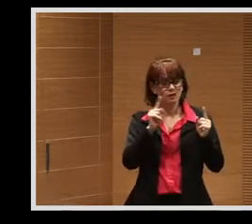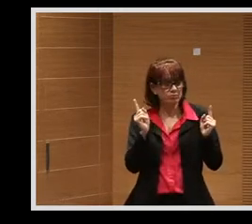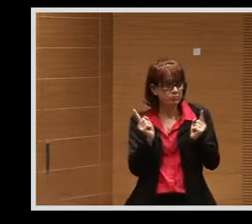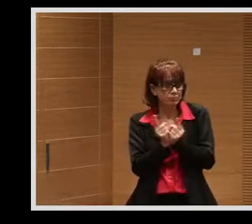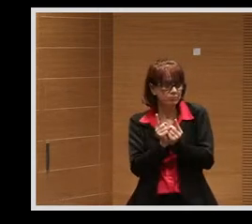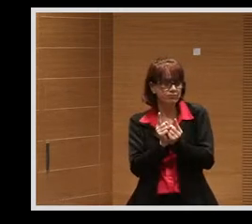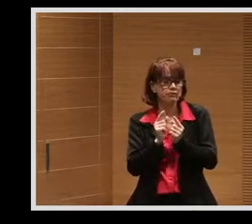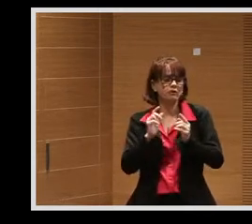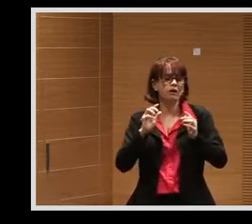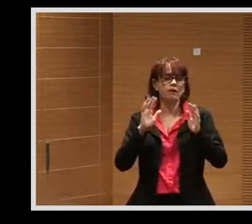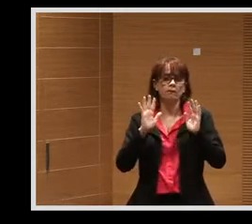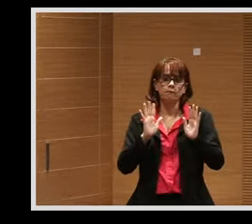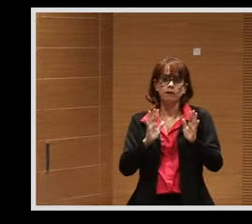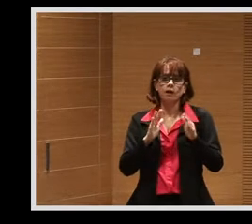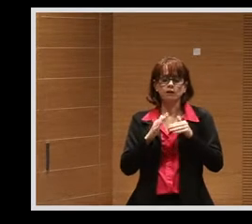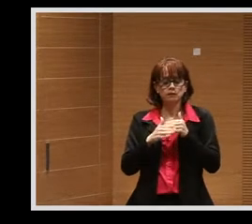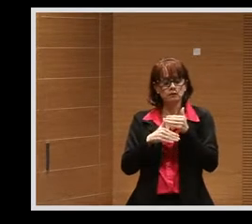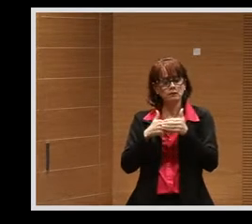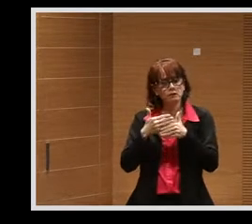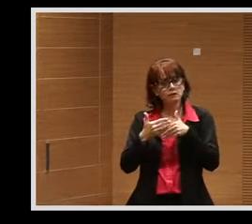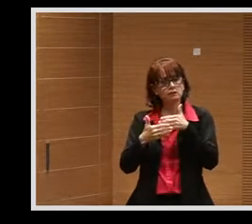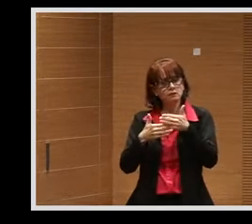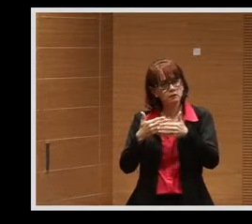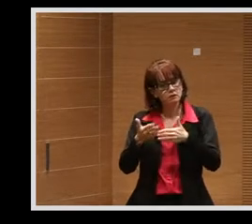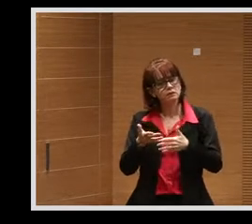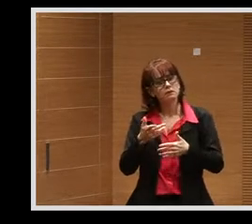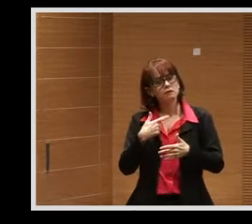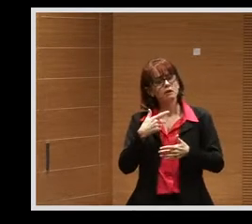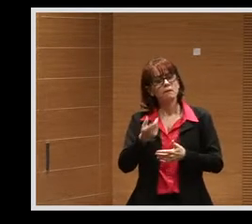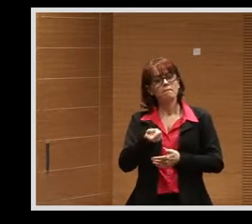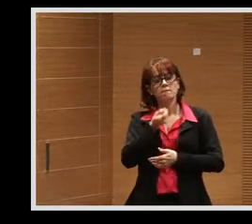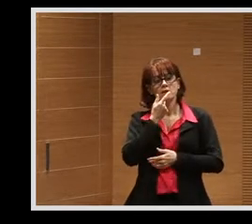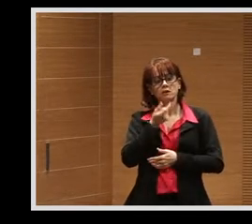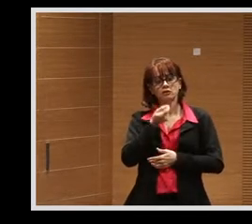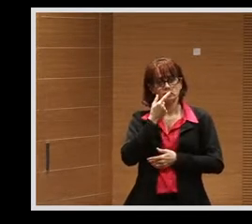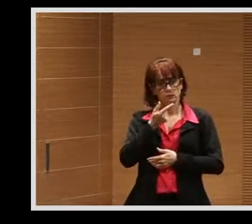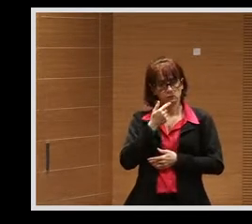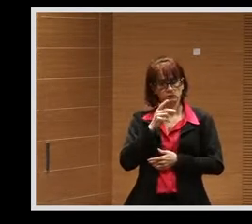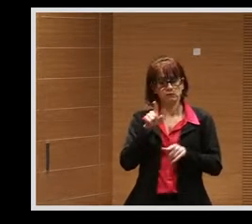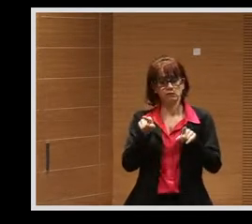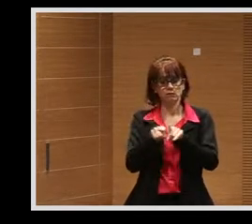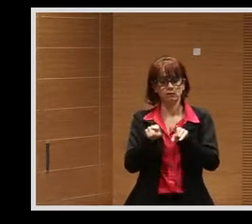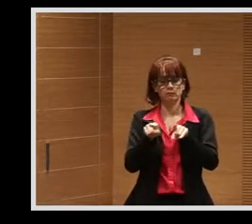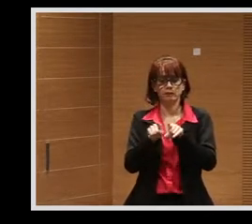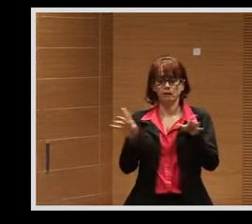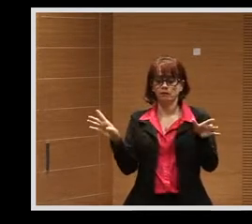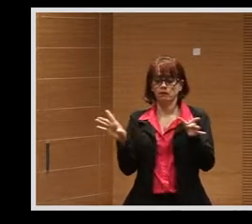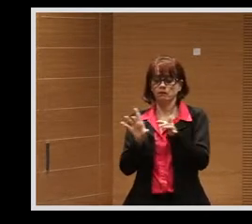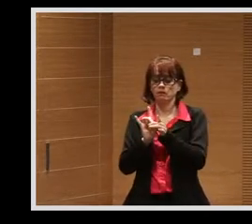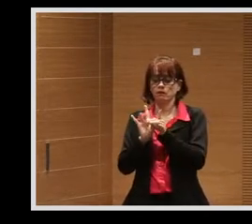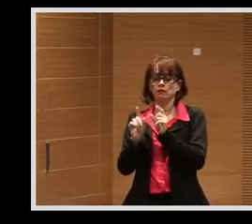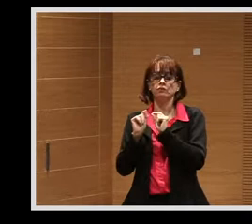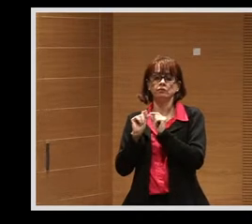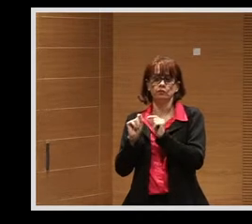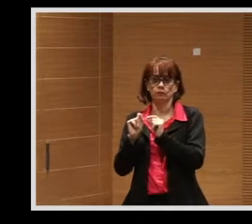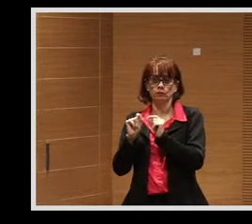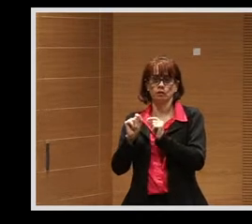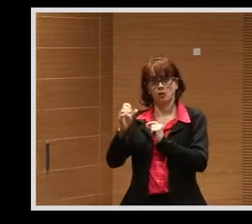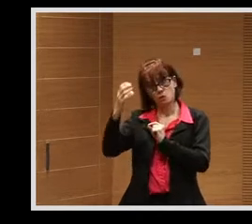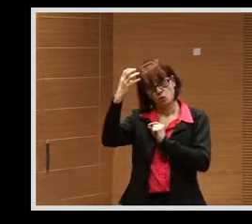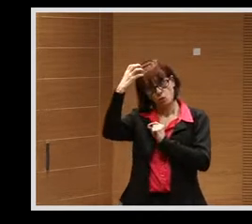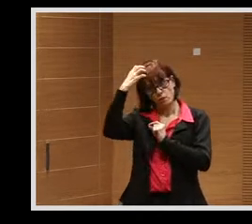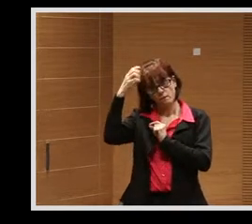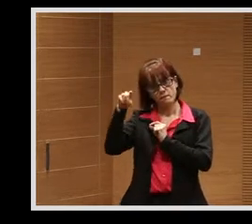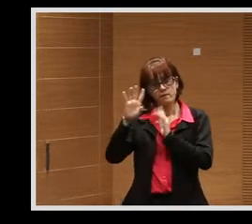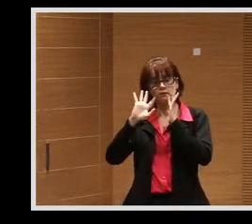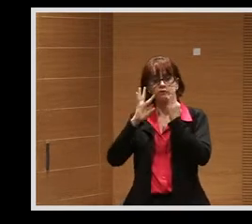mas vai aparecendo que esse processo de medicamentalização também estão ligados a processos de culpabilização das famílias e